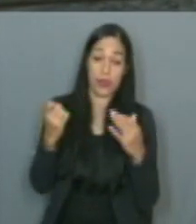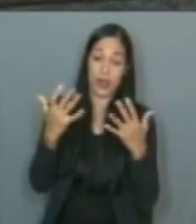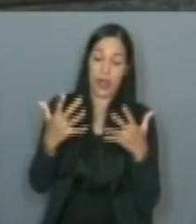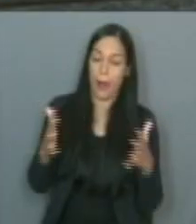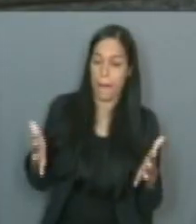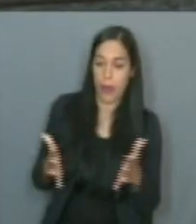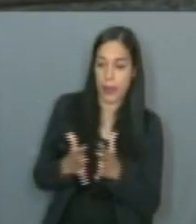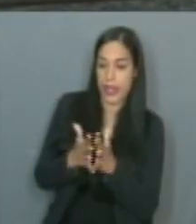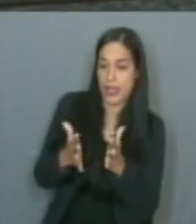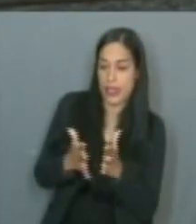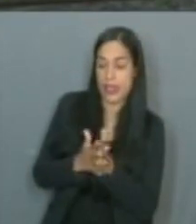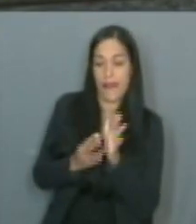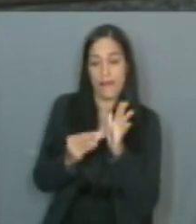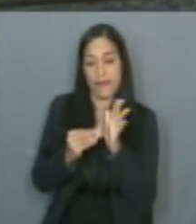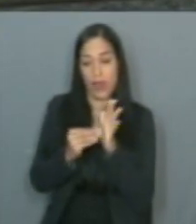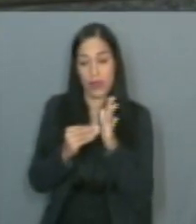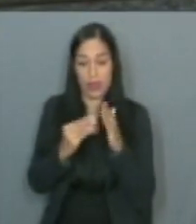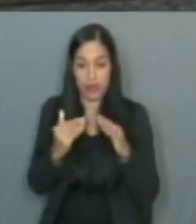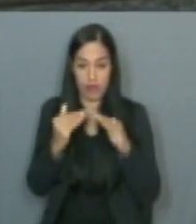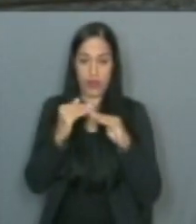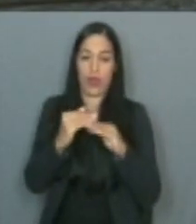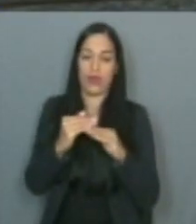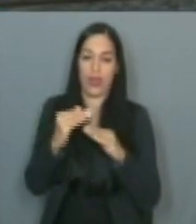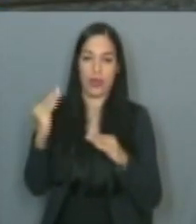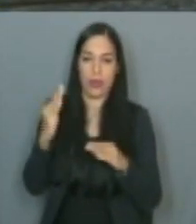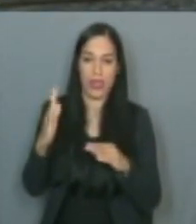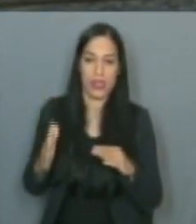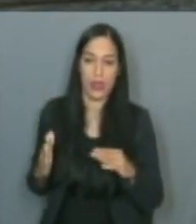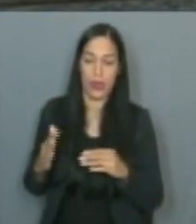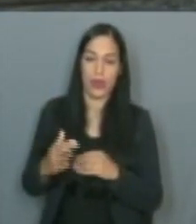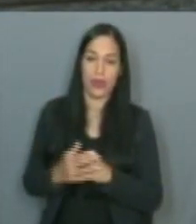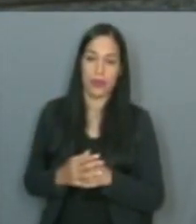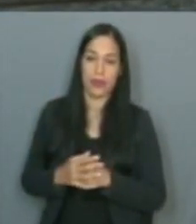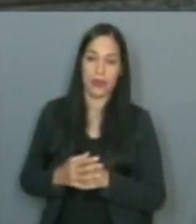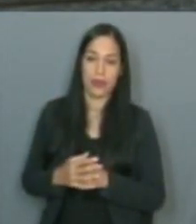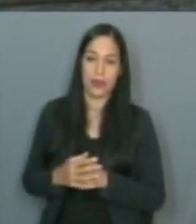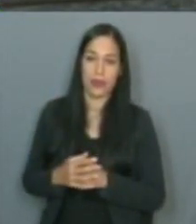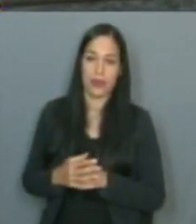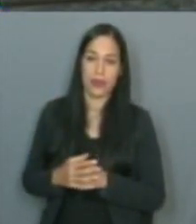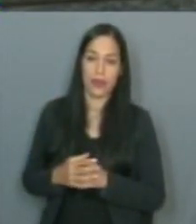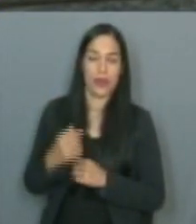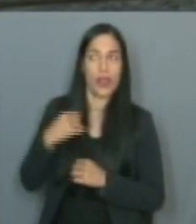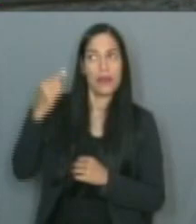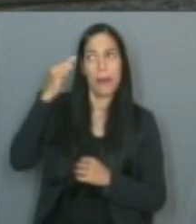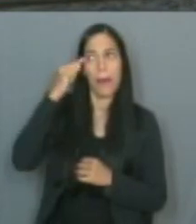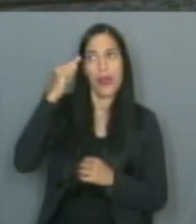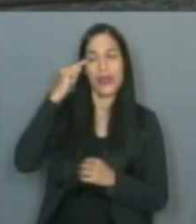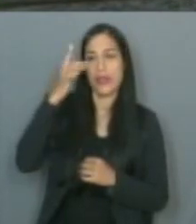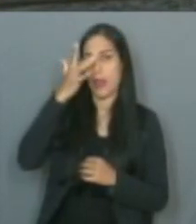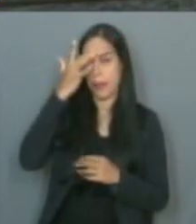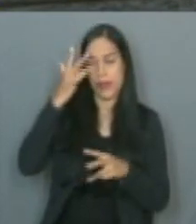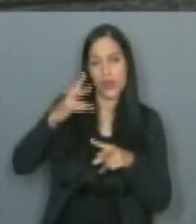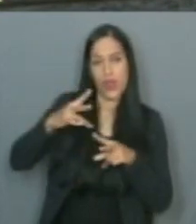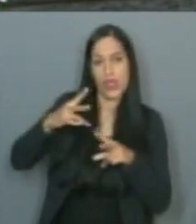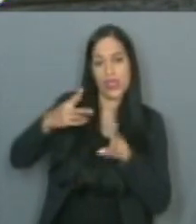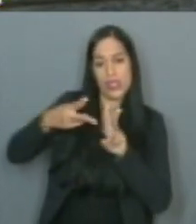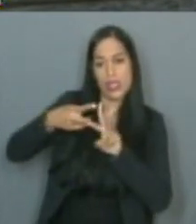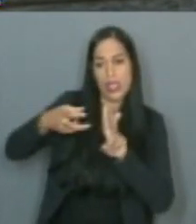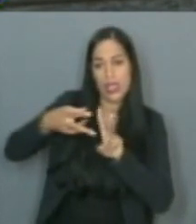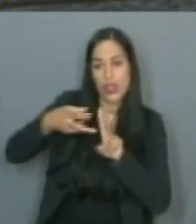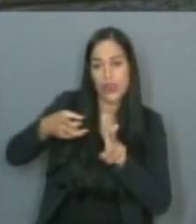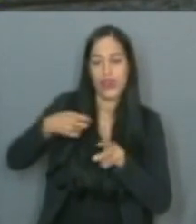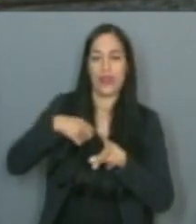da desigualdade desse país. Nada como a gente pensar em pessoas indígenas, que são